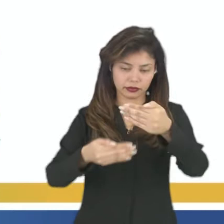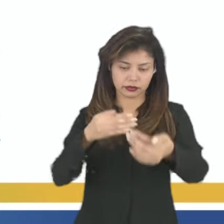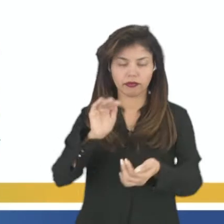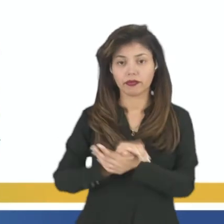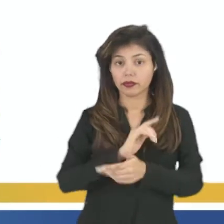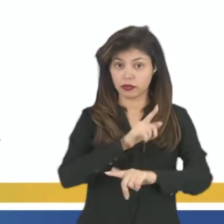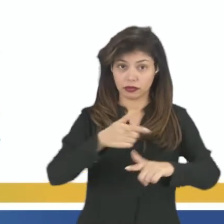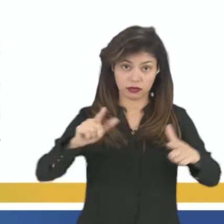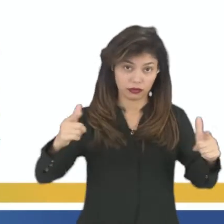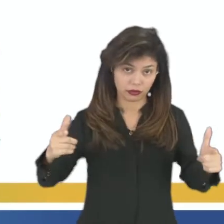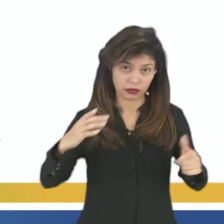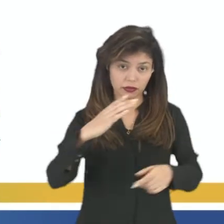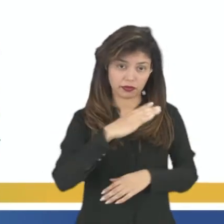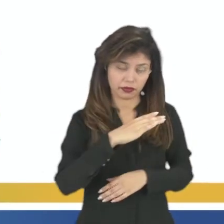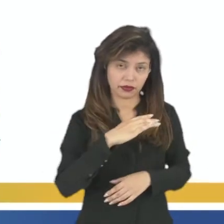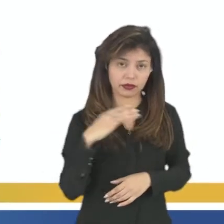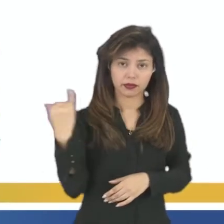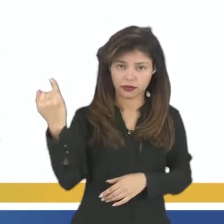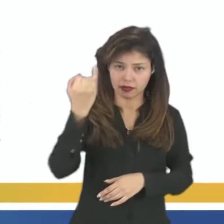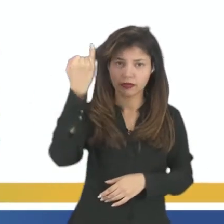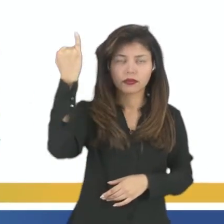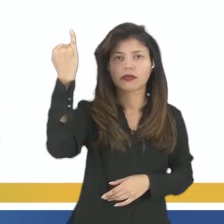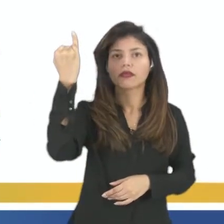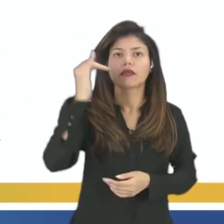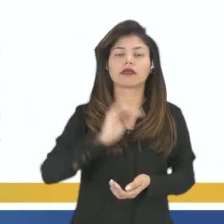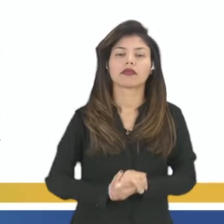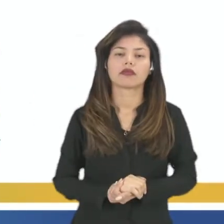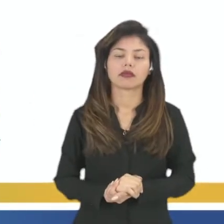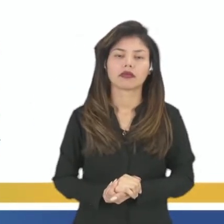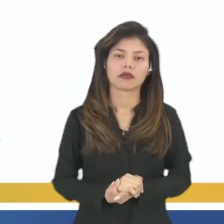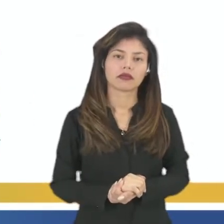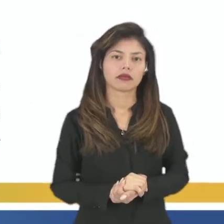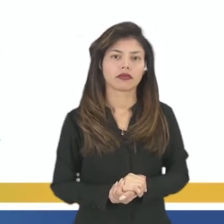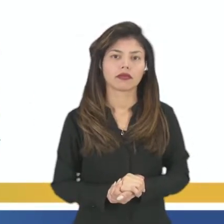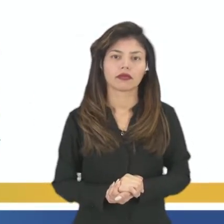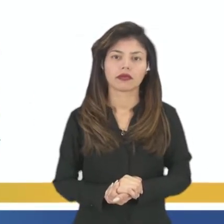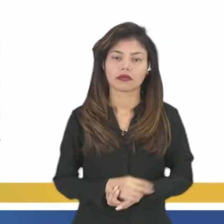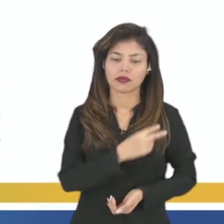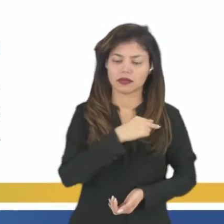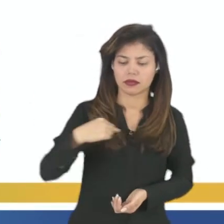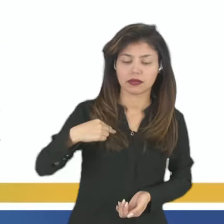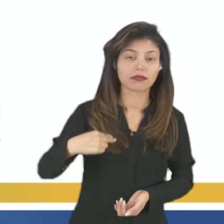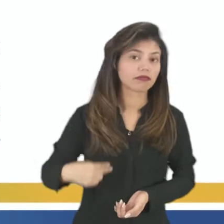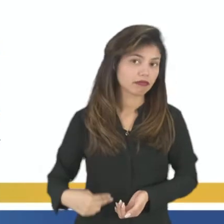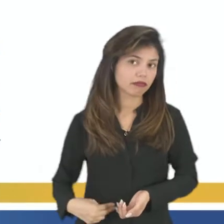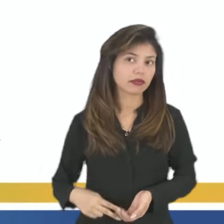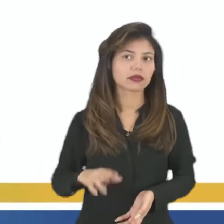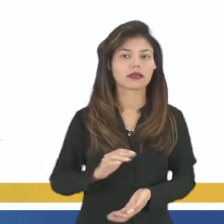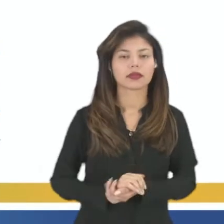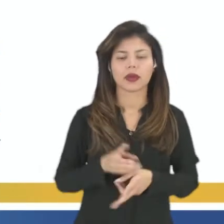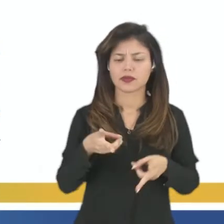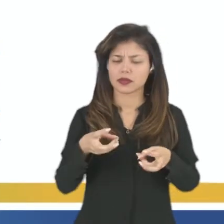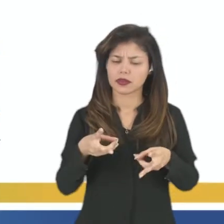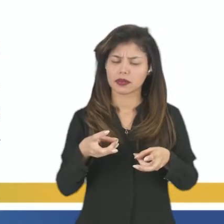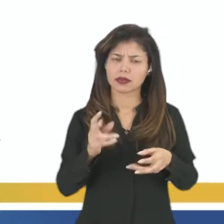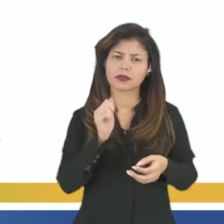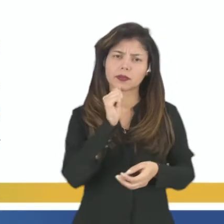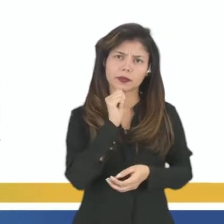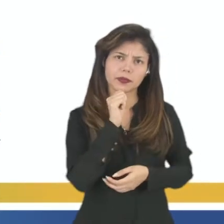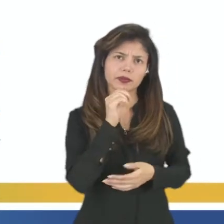uma grande cidade mais importante, a cidade mais importante da China. Então percebemos aí que